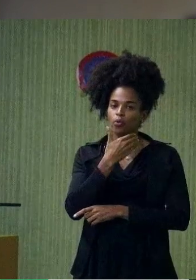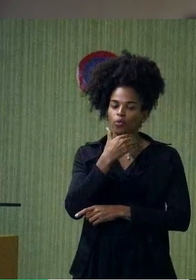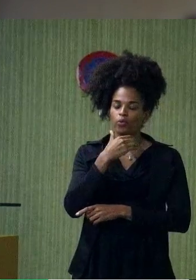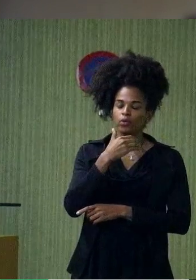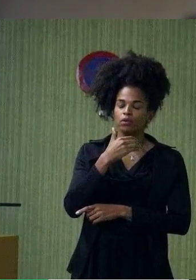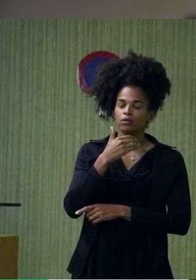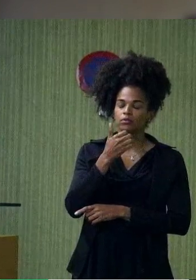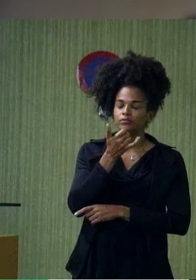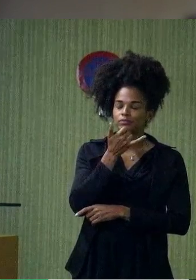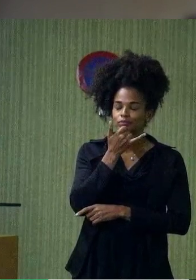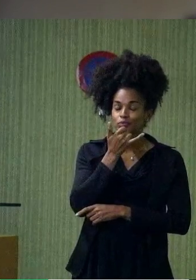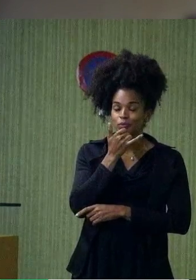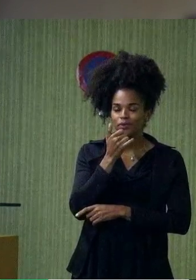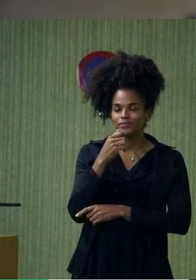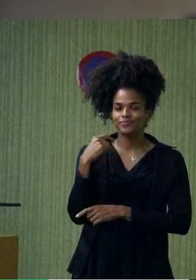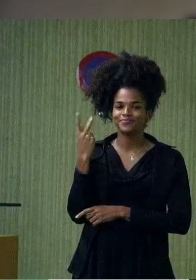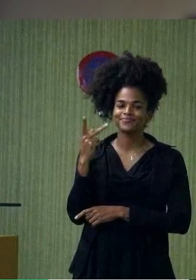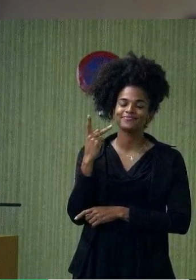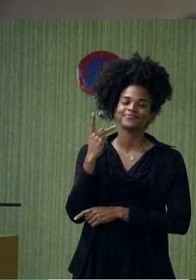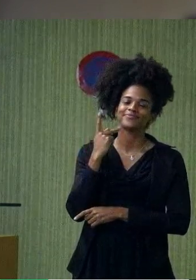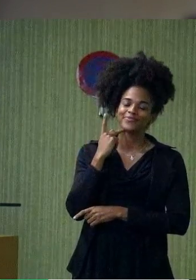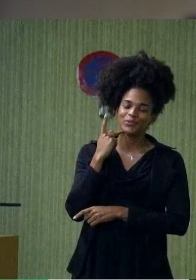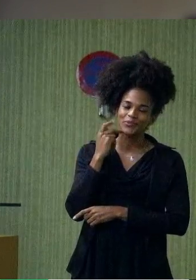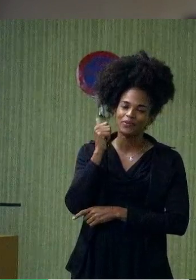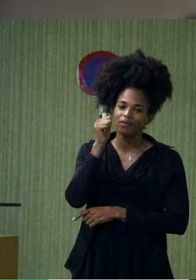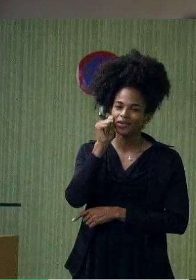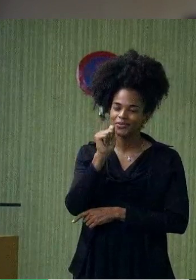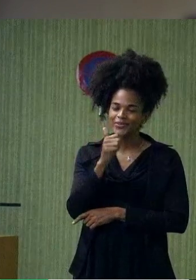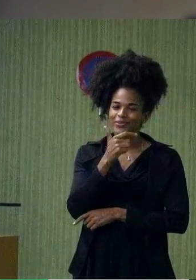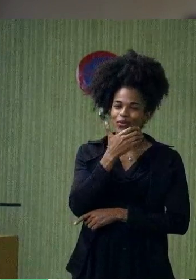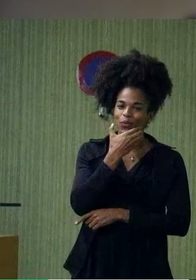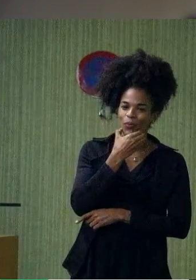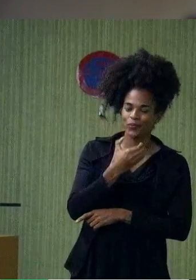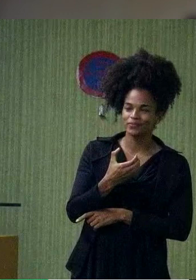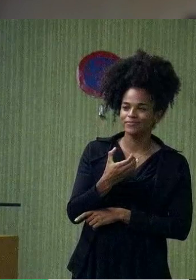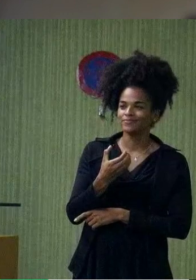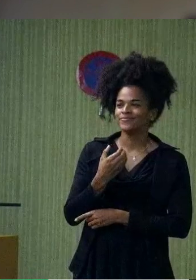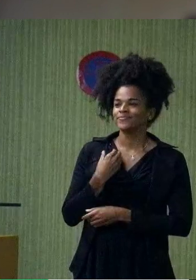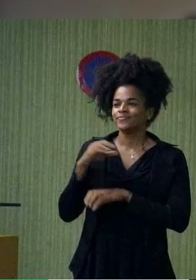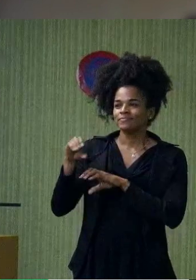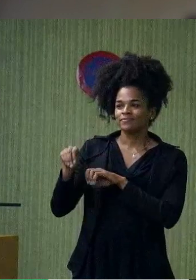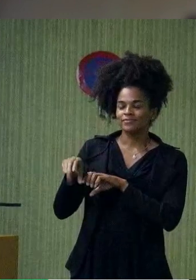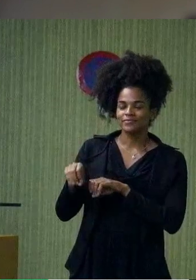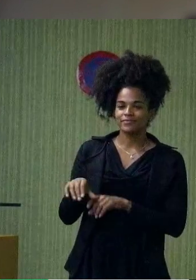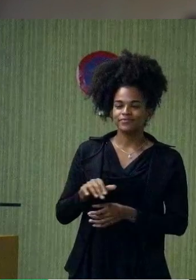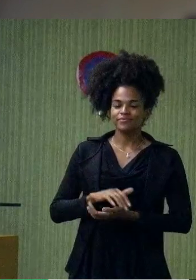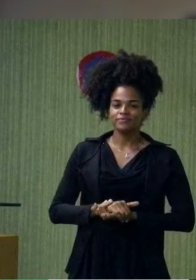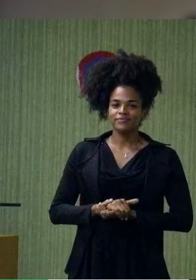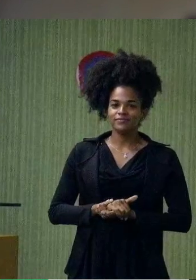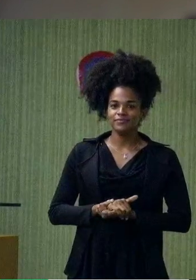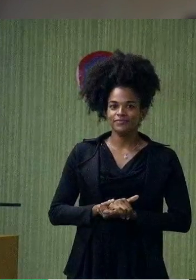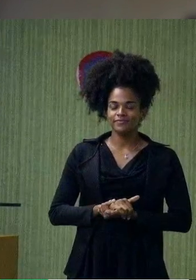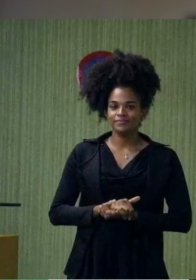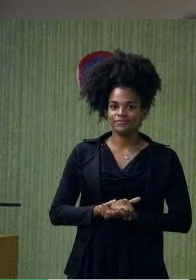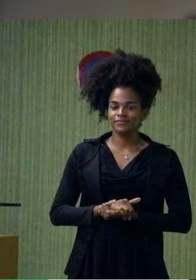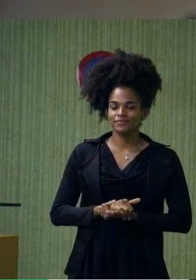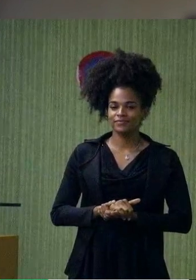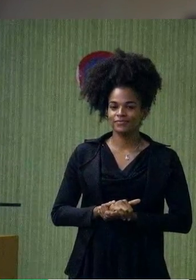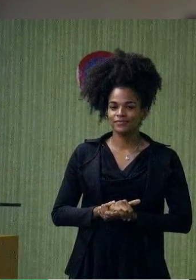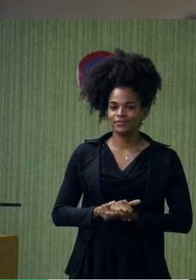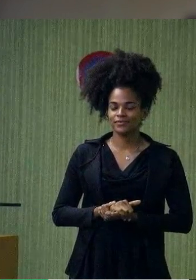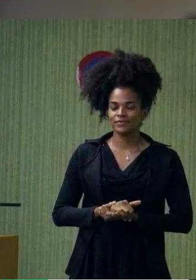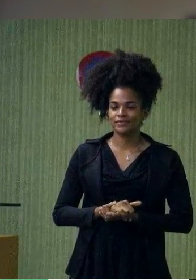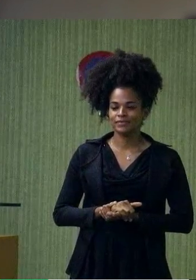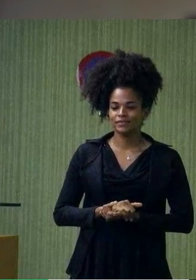educação eh inicialmente o secretário Maurício Holanda aqui da secretaria de articulação intersetorial com sistema de